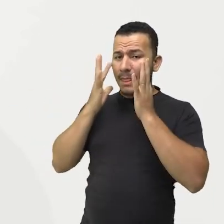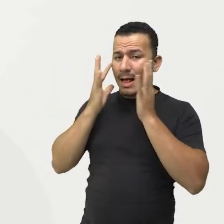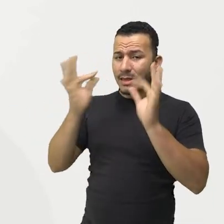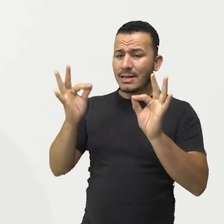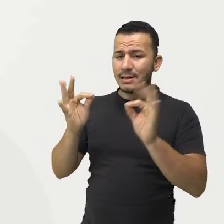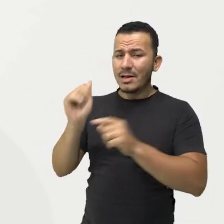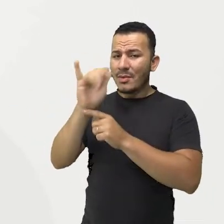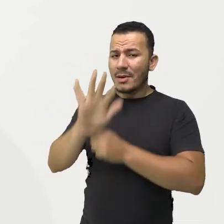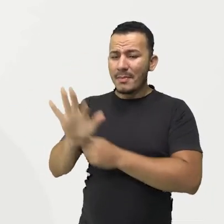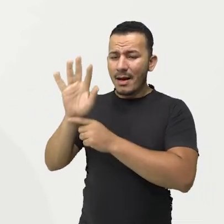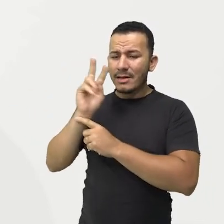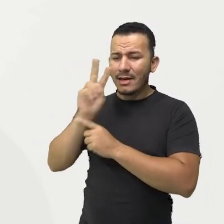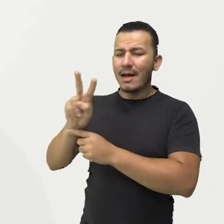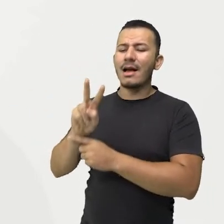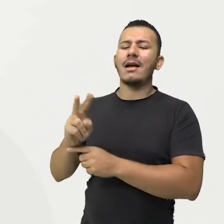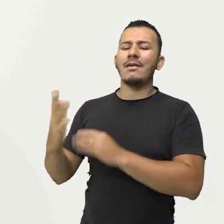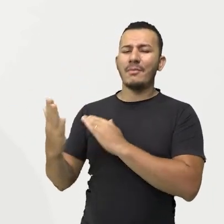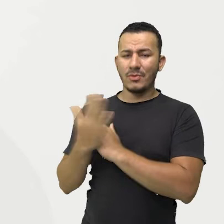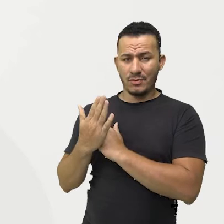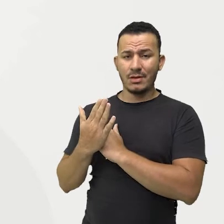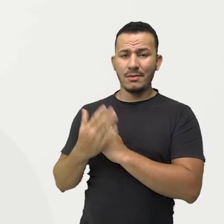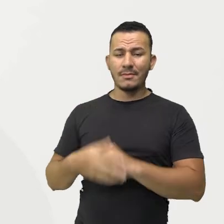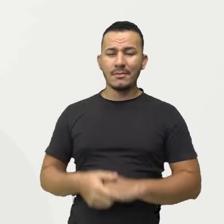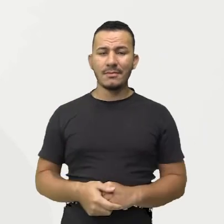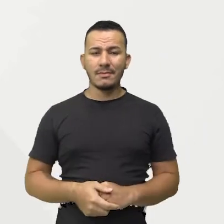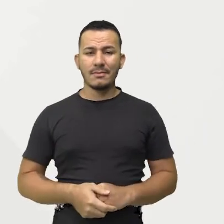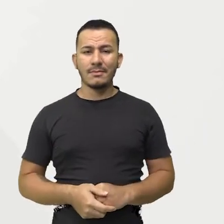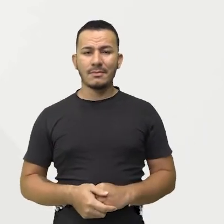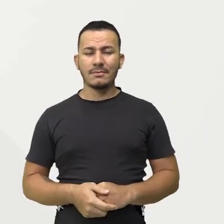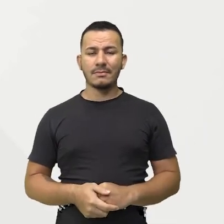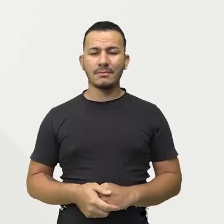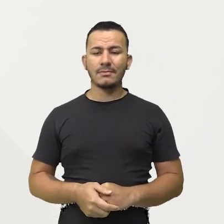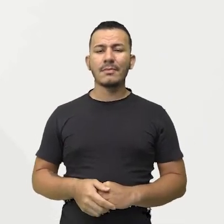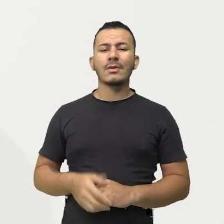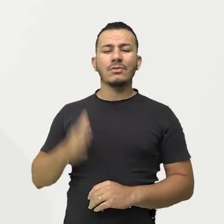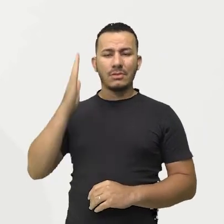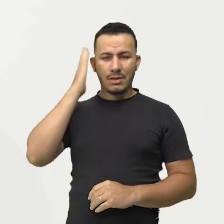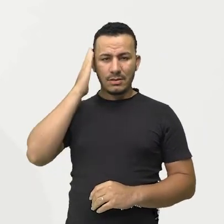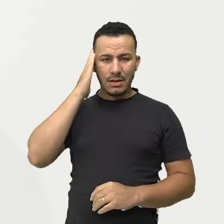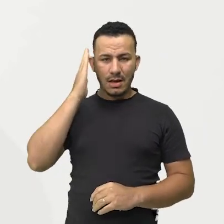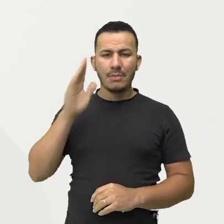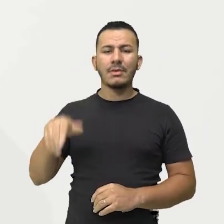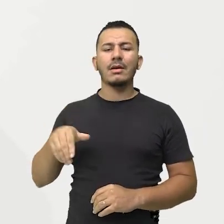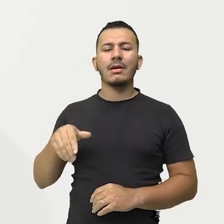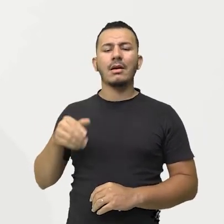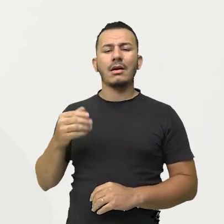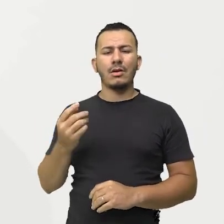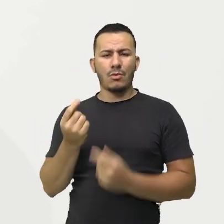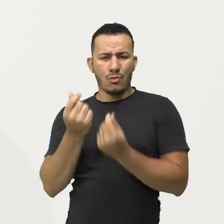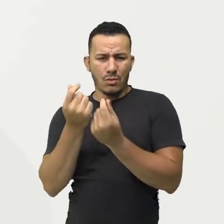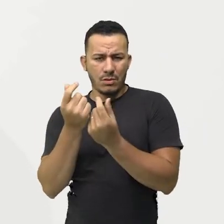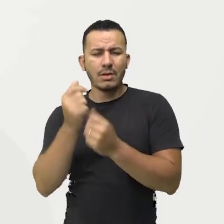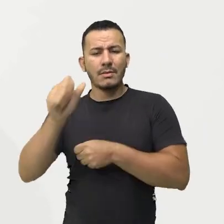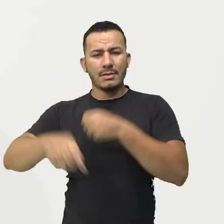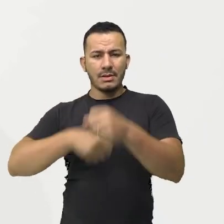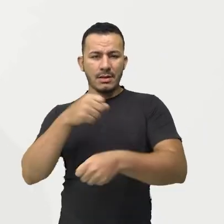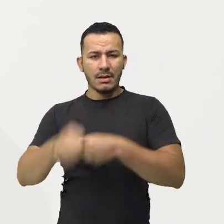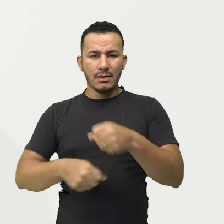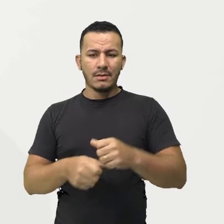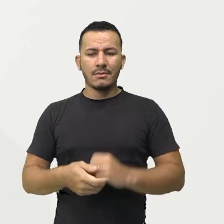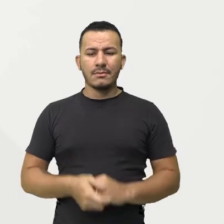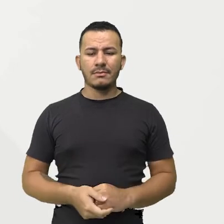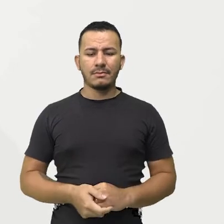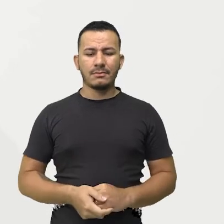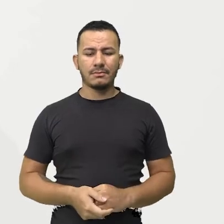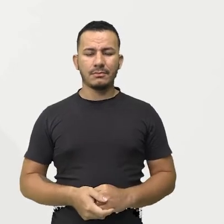isso já vai começar então a nos ajudar, né? Sim, com certeza. Já sabemos o valor da bicicleta. Pegamos lá pela imagem.